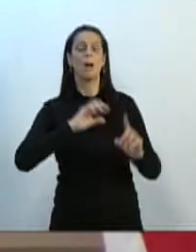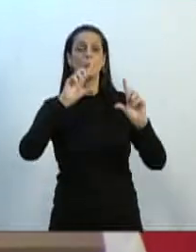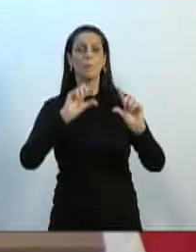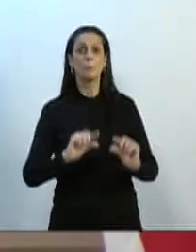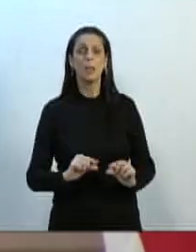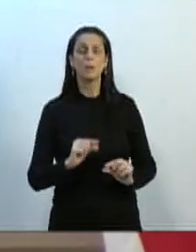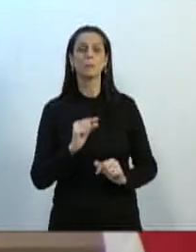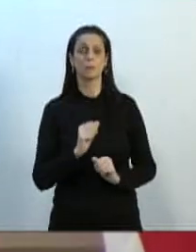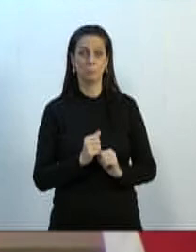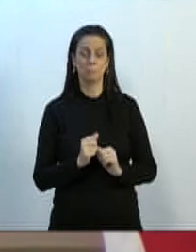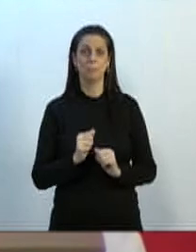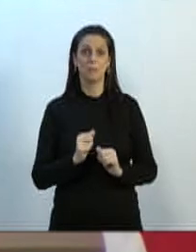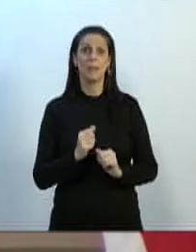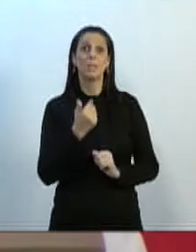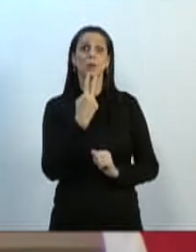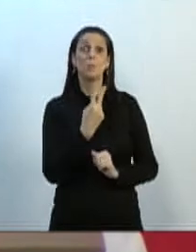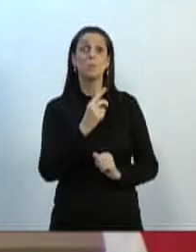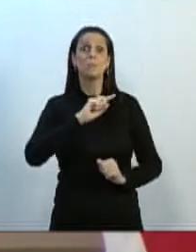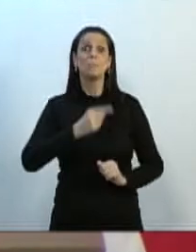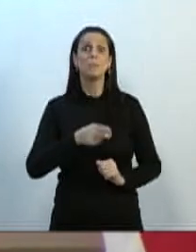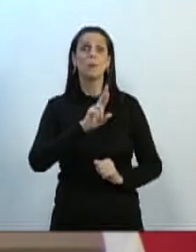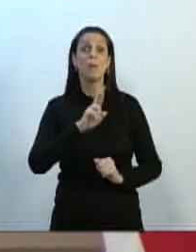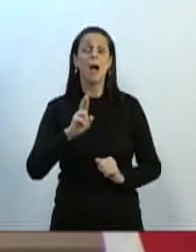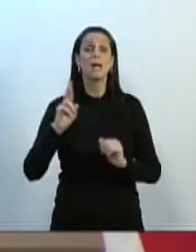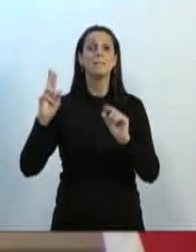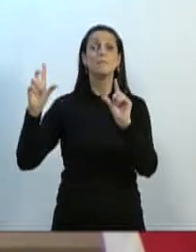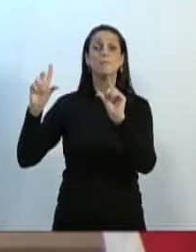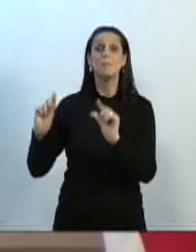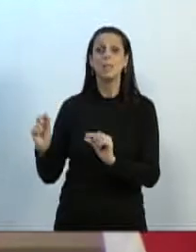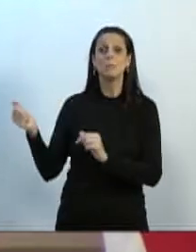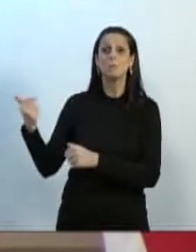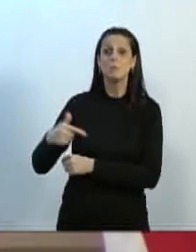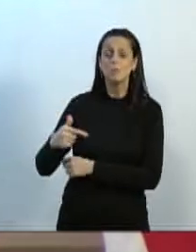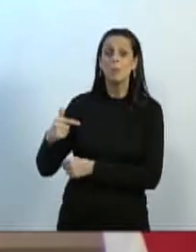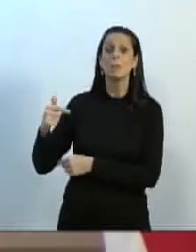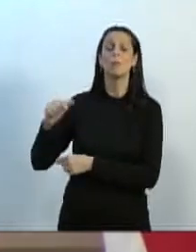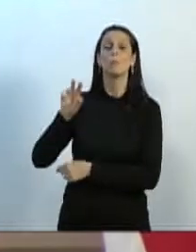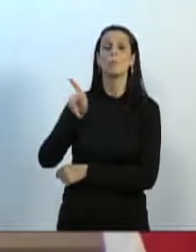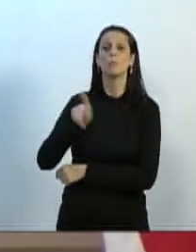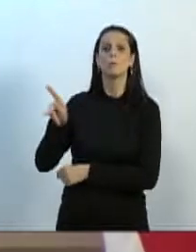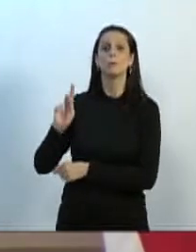Então, eu quero dizer que menos demagogia e mais política pública nessa casa. Obrigada.